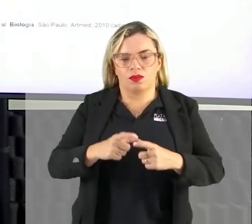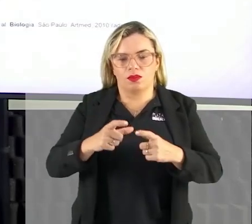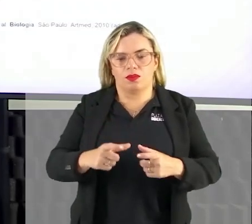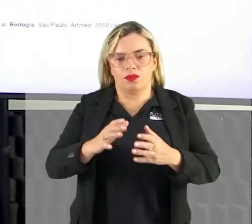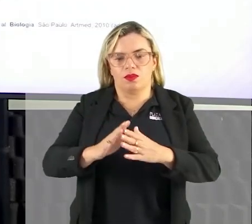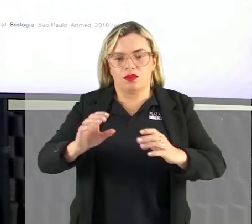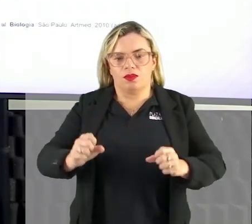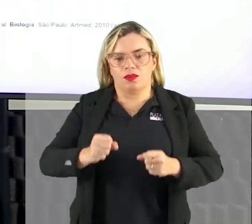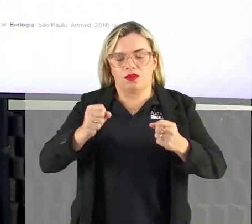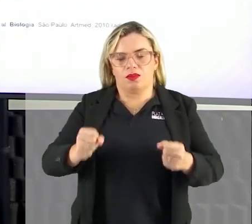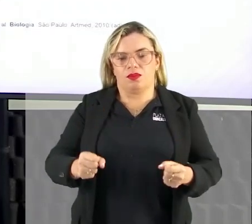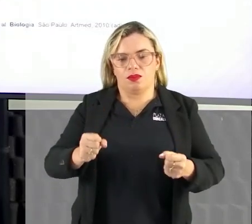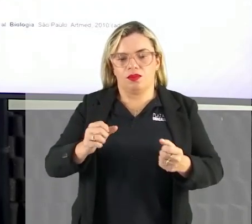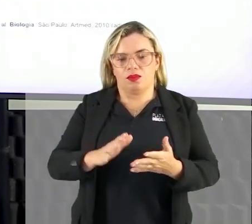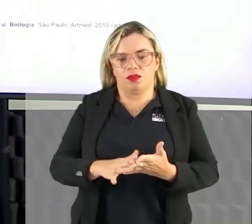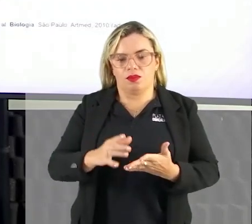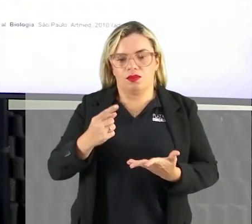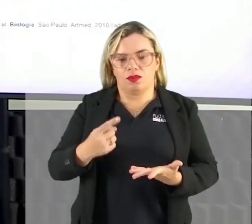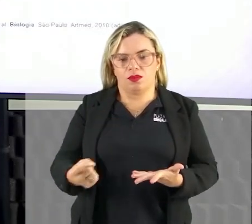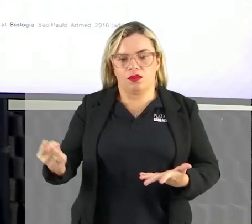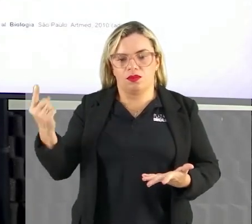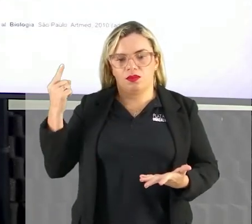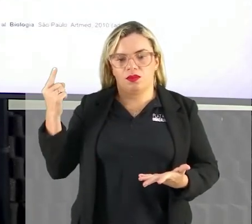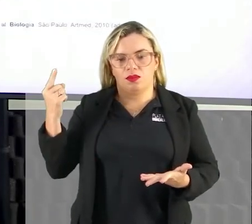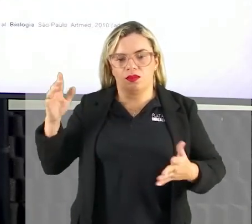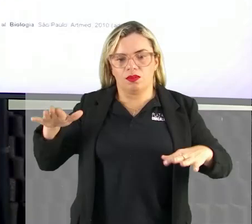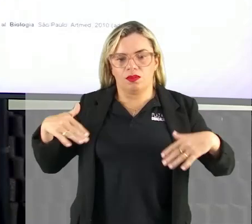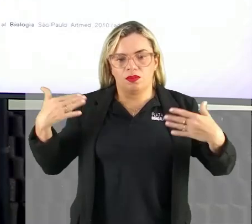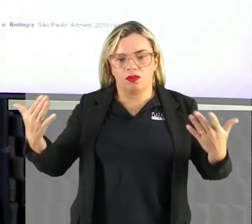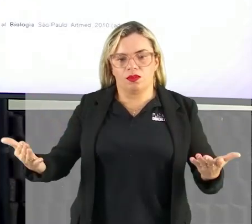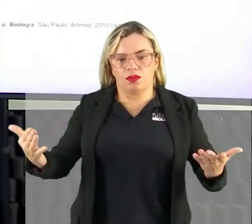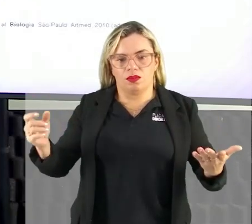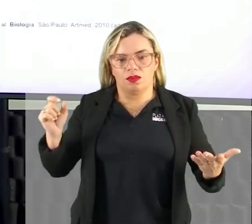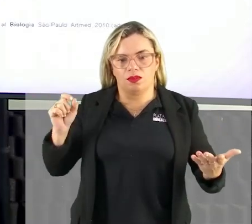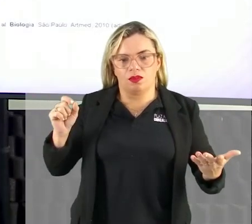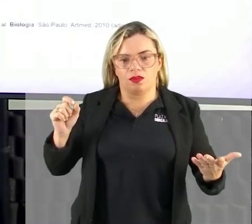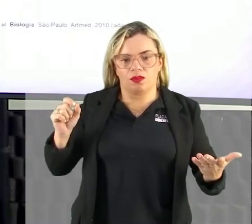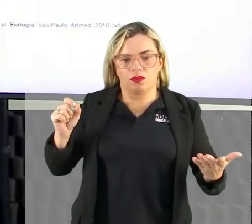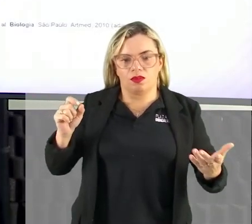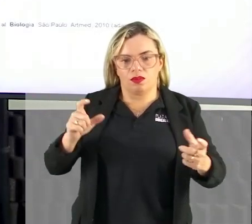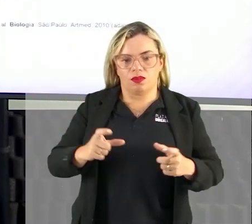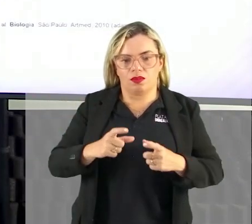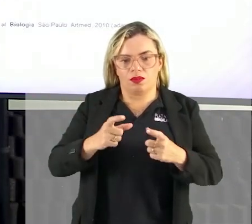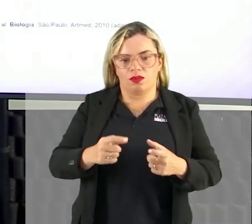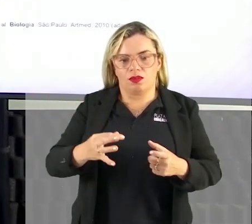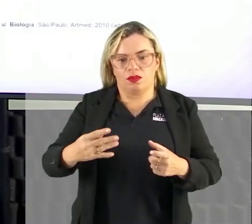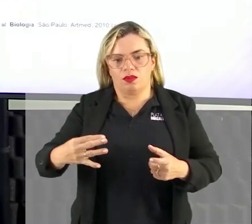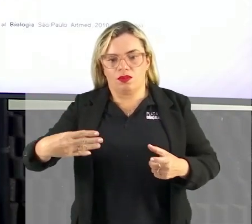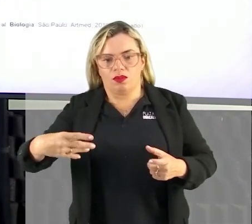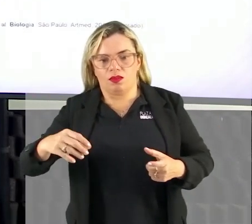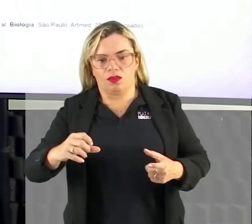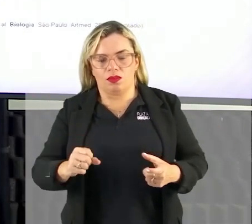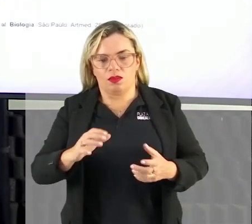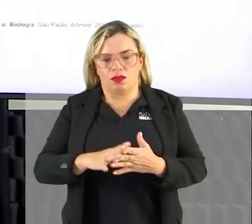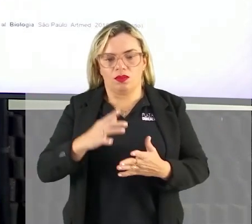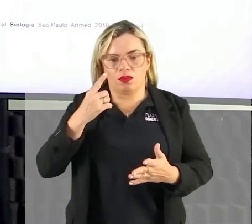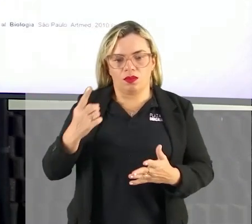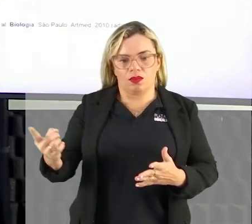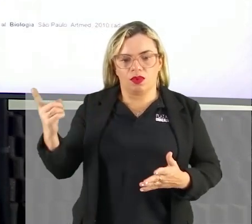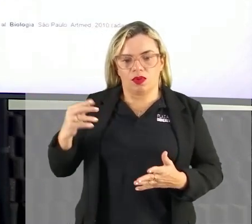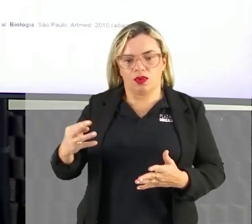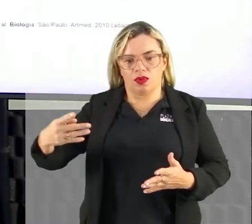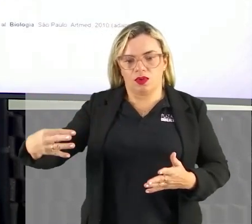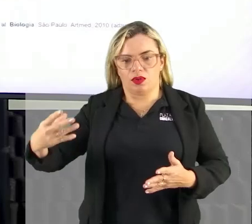pode ser encontrada nas fanerógamas, né? Ou seja, quem são as fanerógamas? As gimnospermas e as